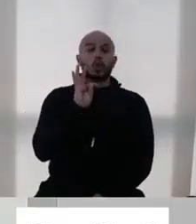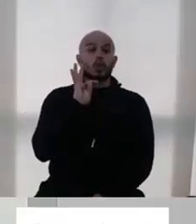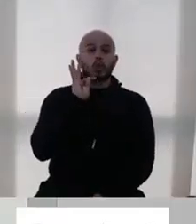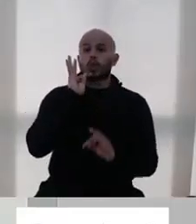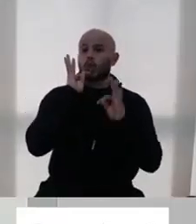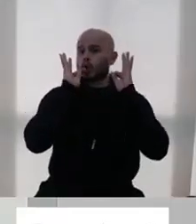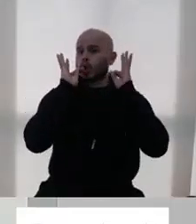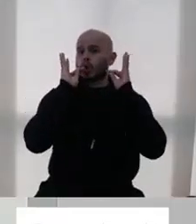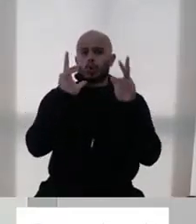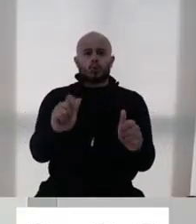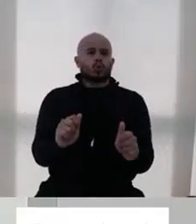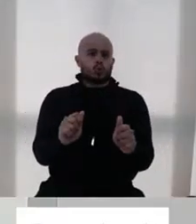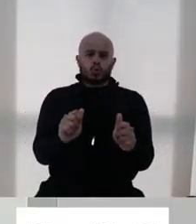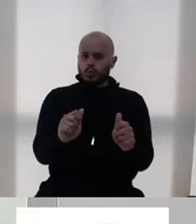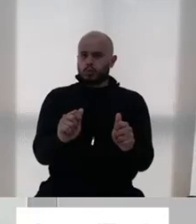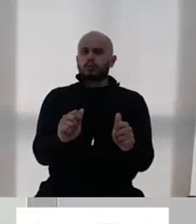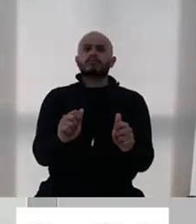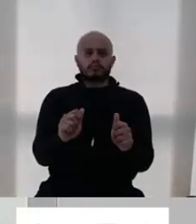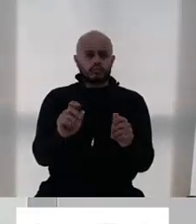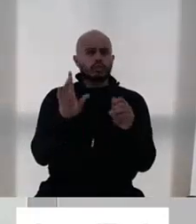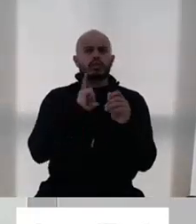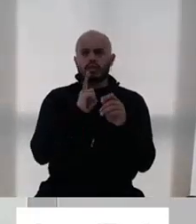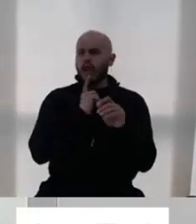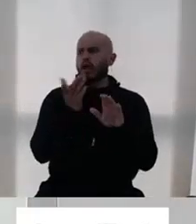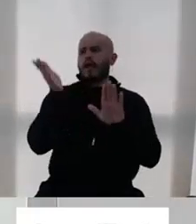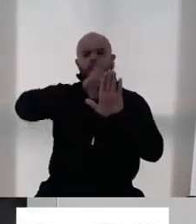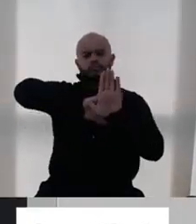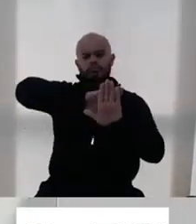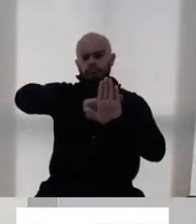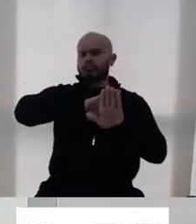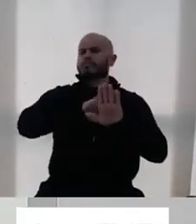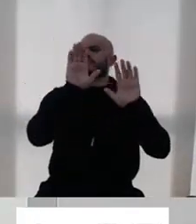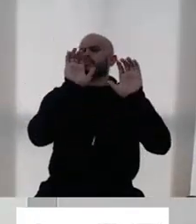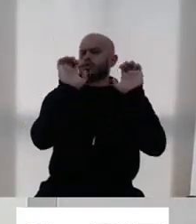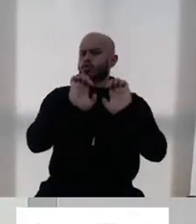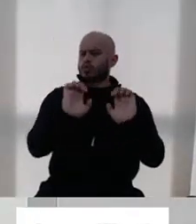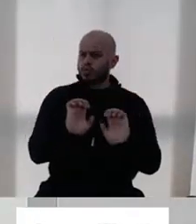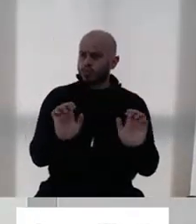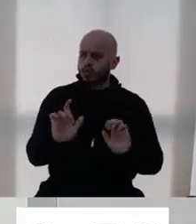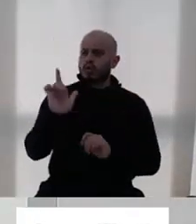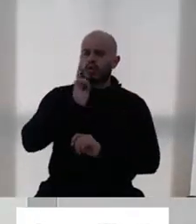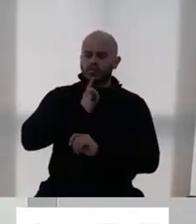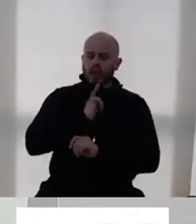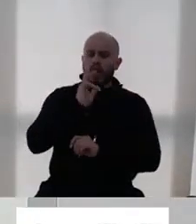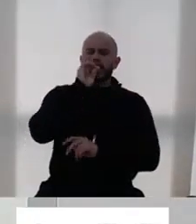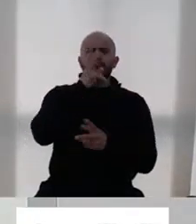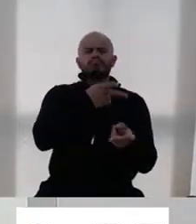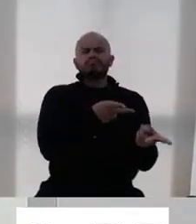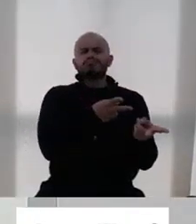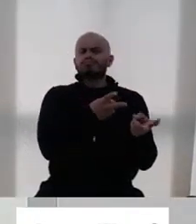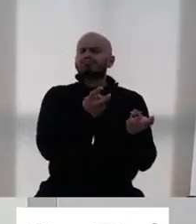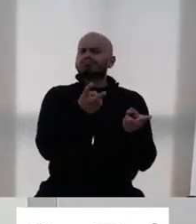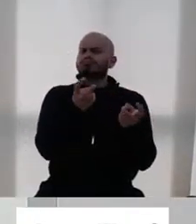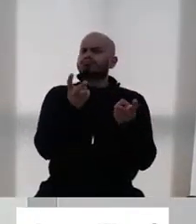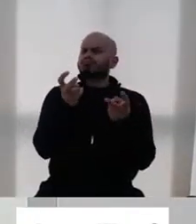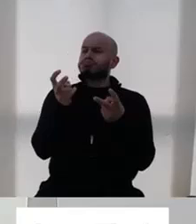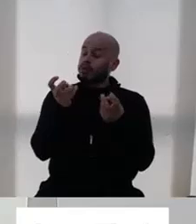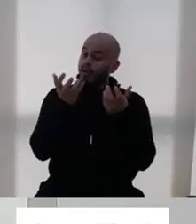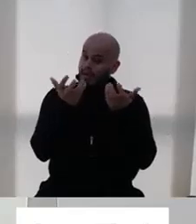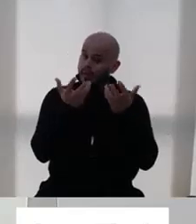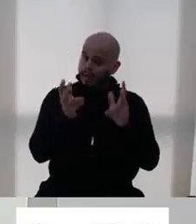toda uma estrutura. Eu vejo que estão havendo esforços de melhorar